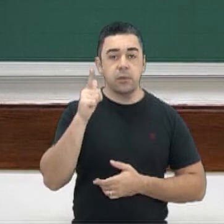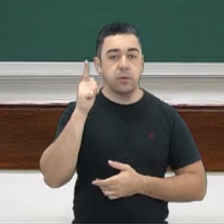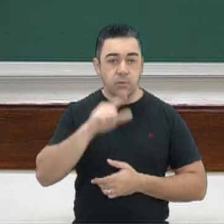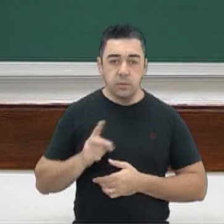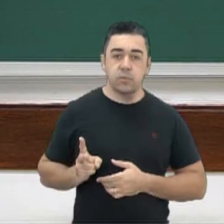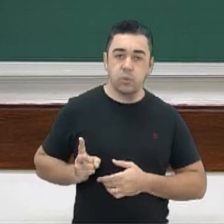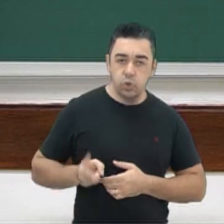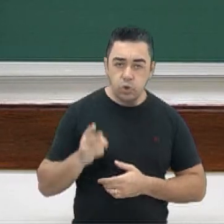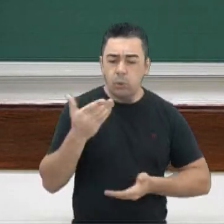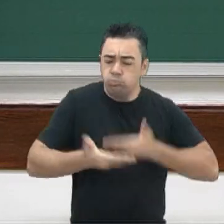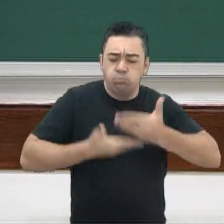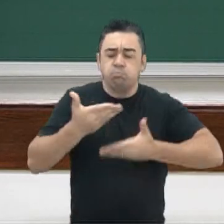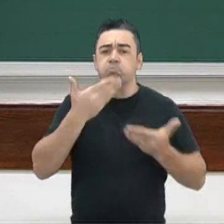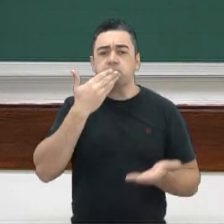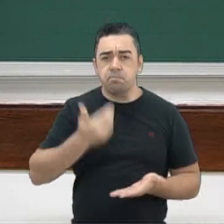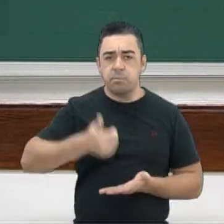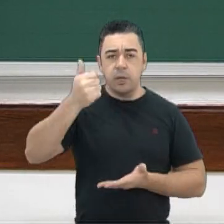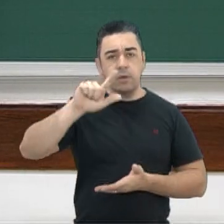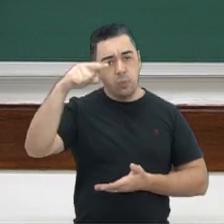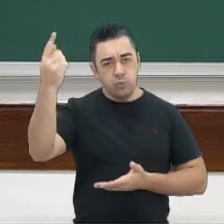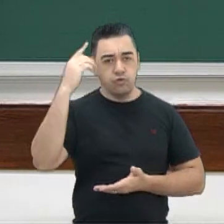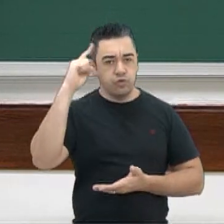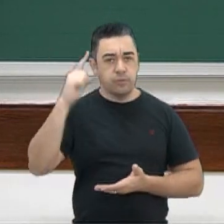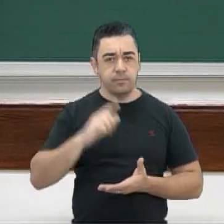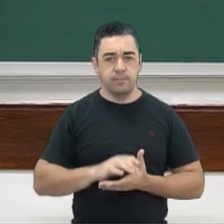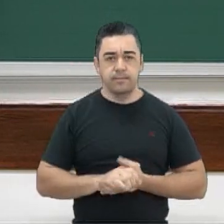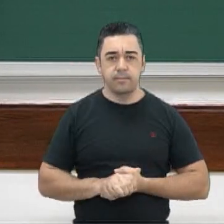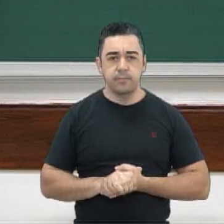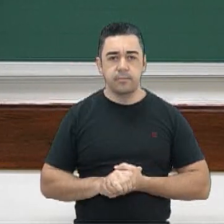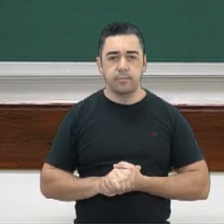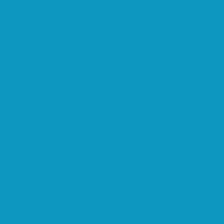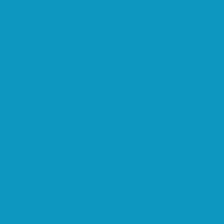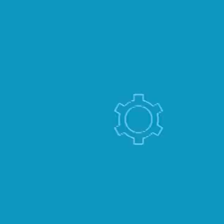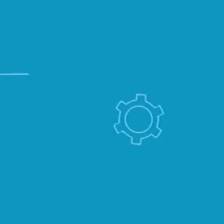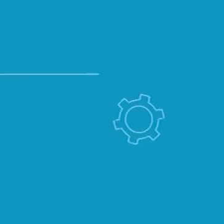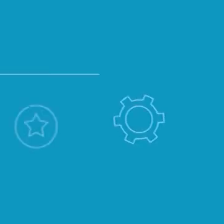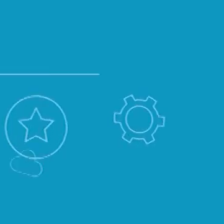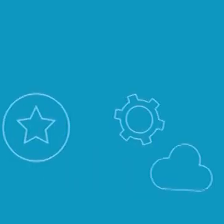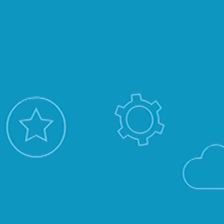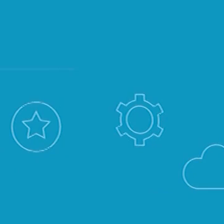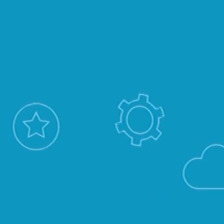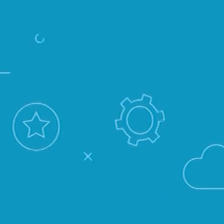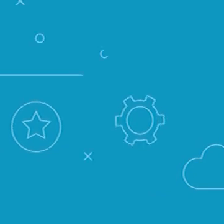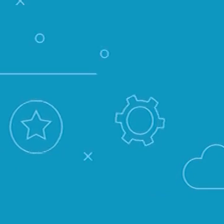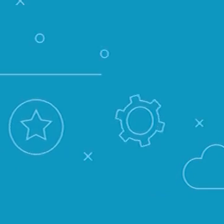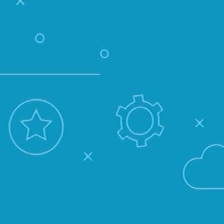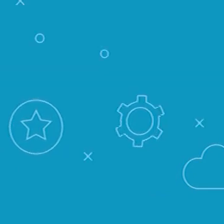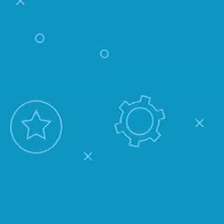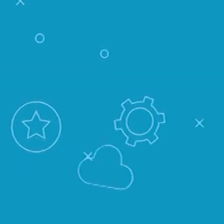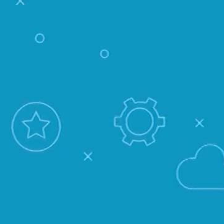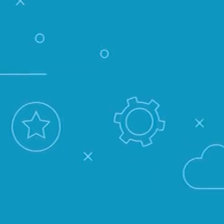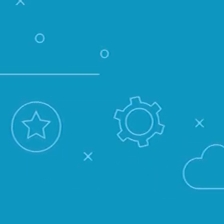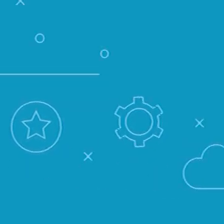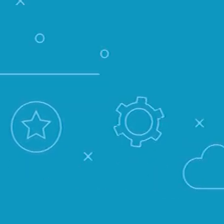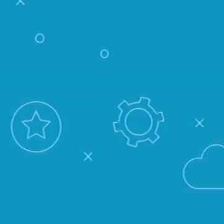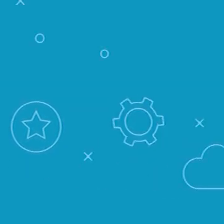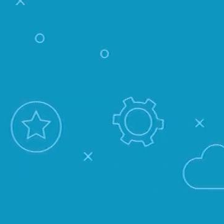cada dia mais extraordinário. Até a próxima!